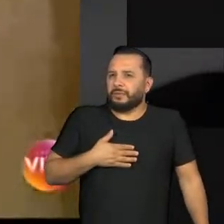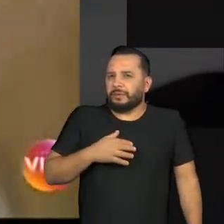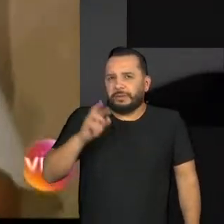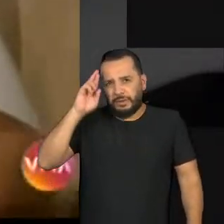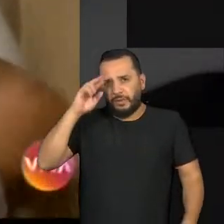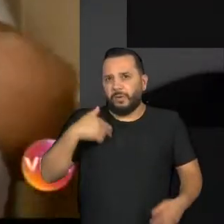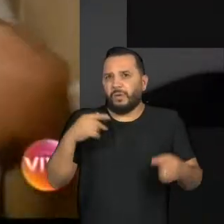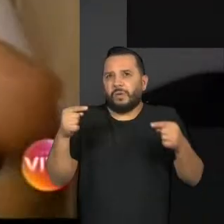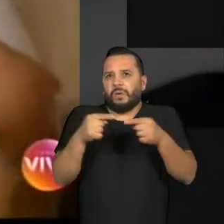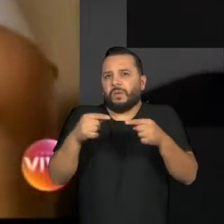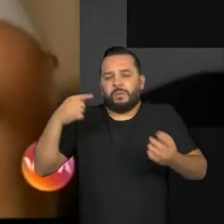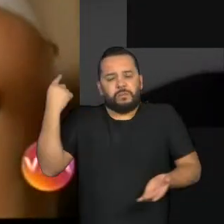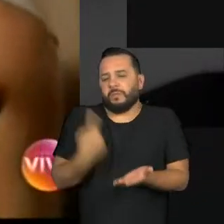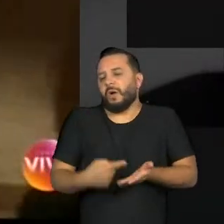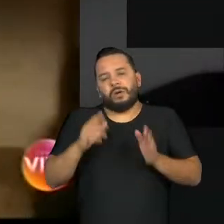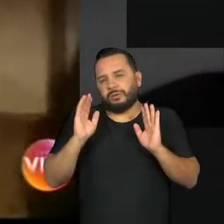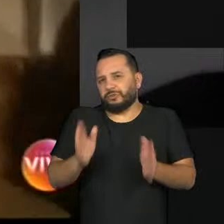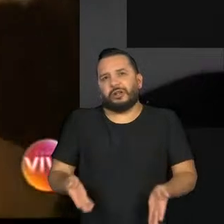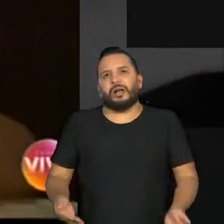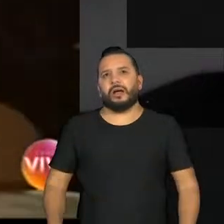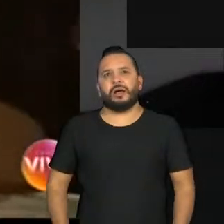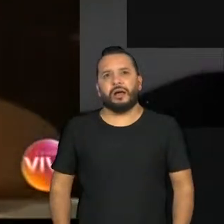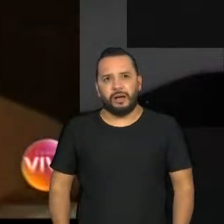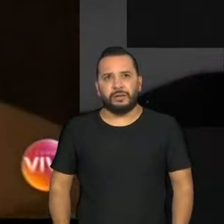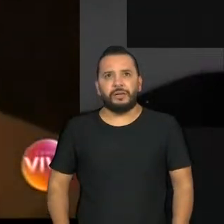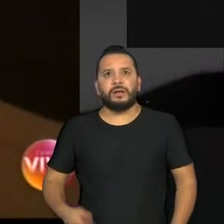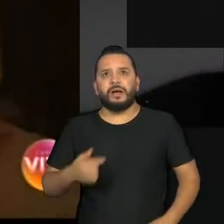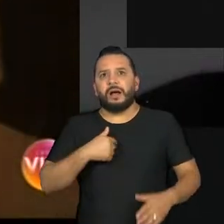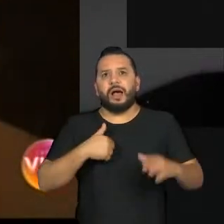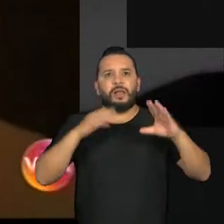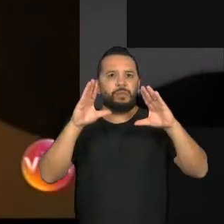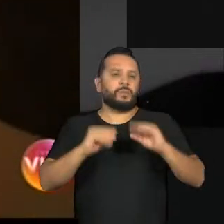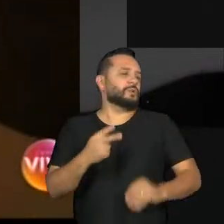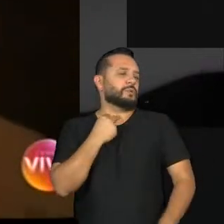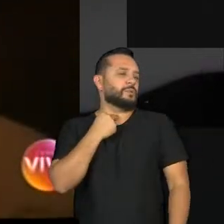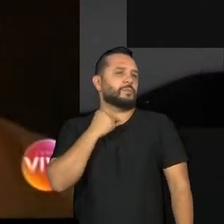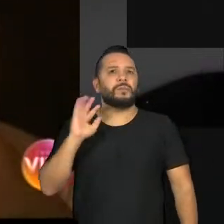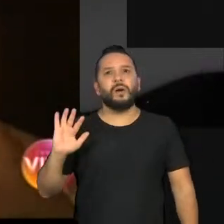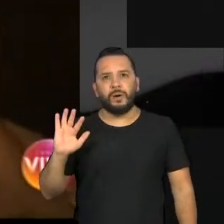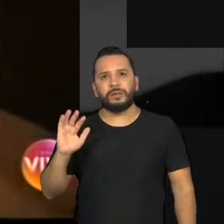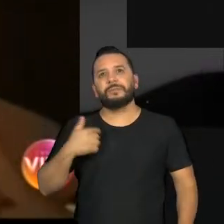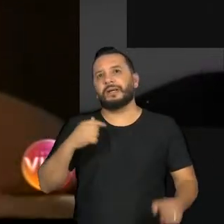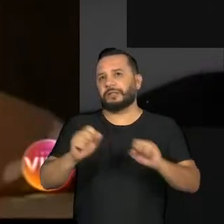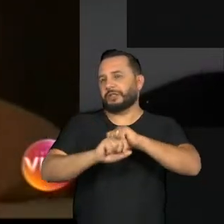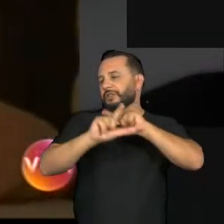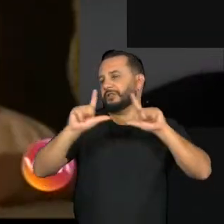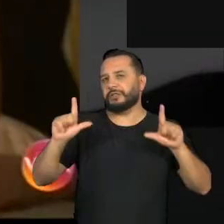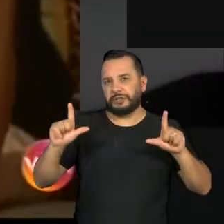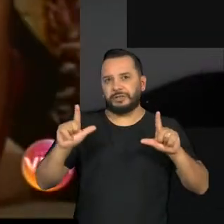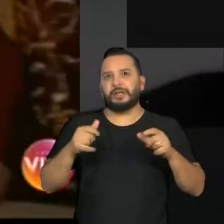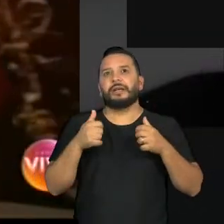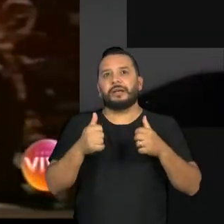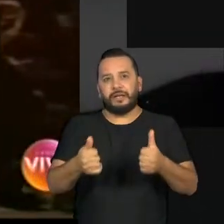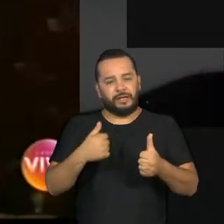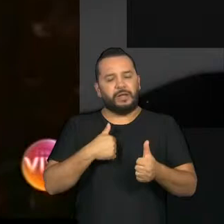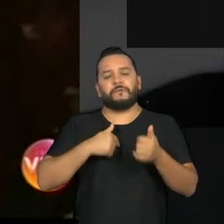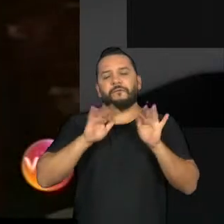tá combinado. De noite eu não posso. Mas de dia, eu